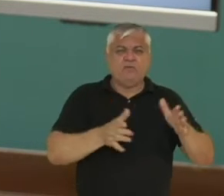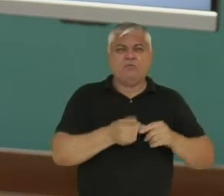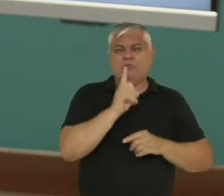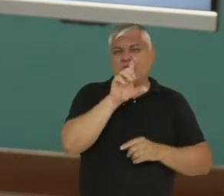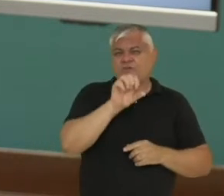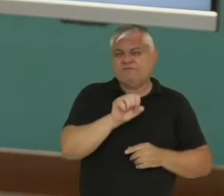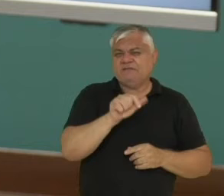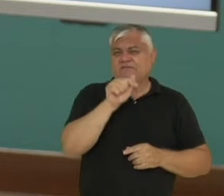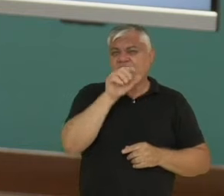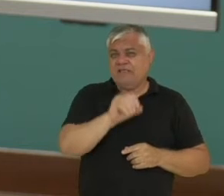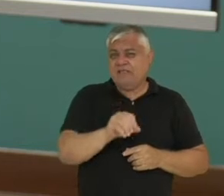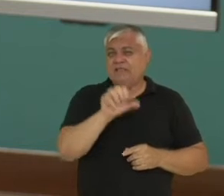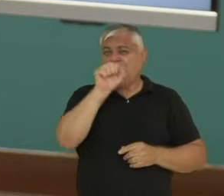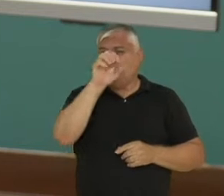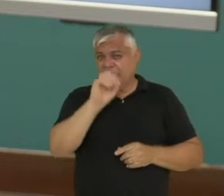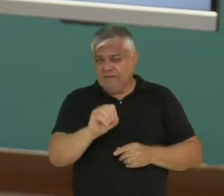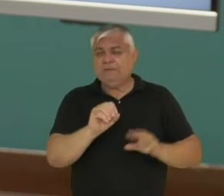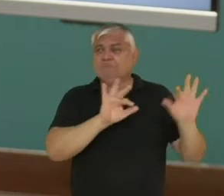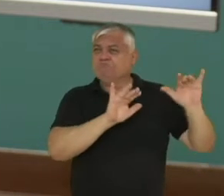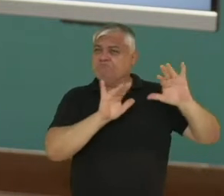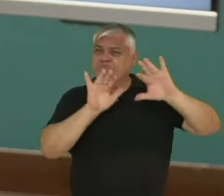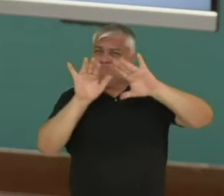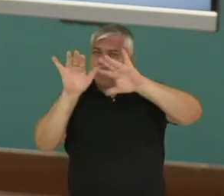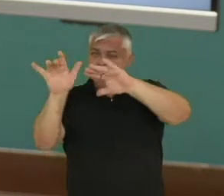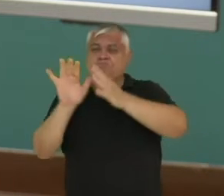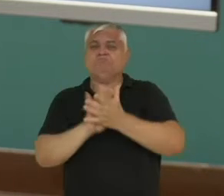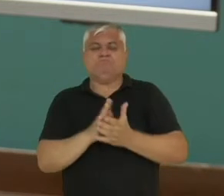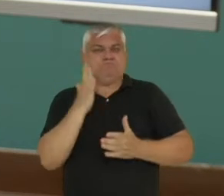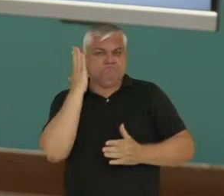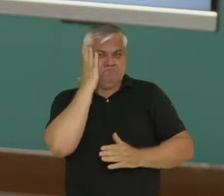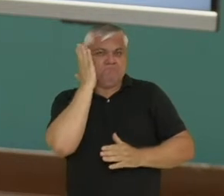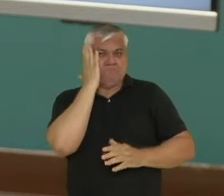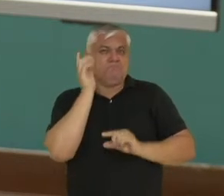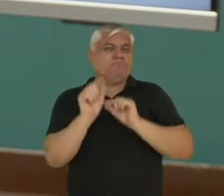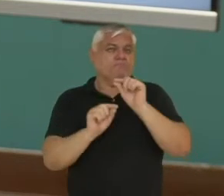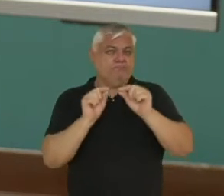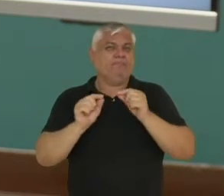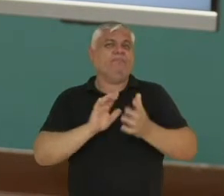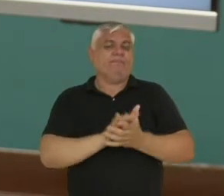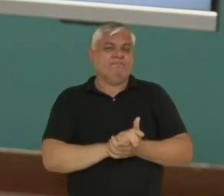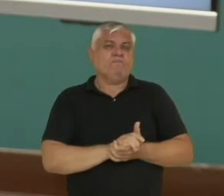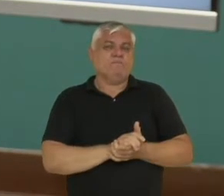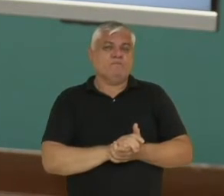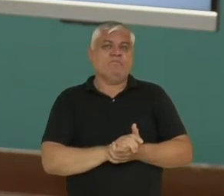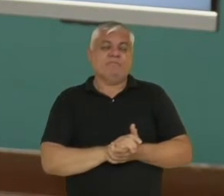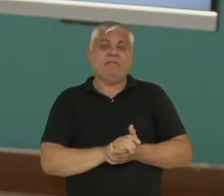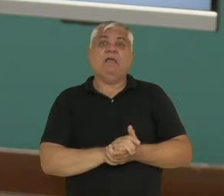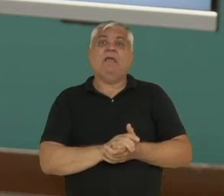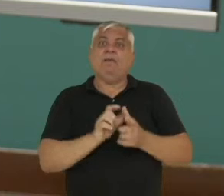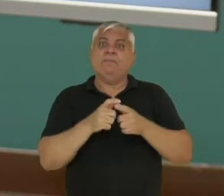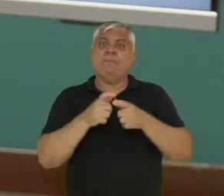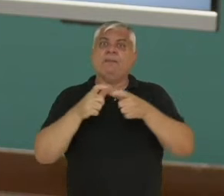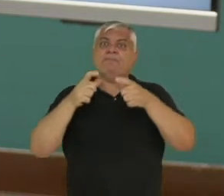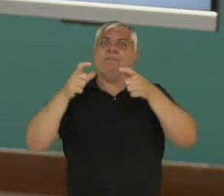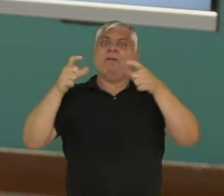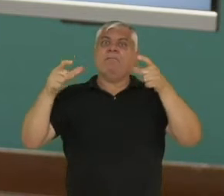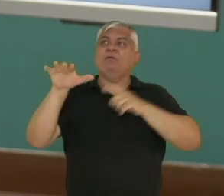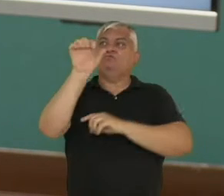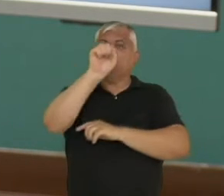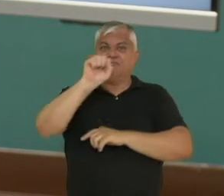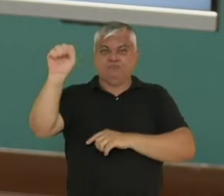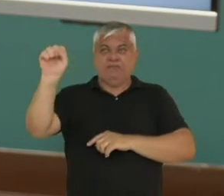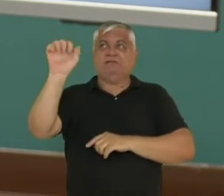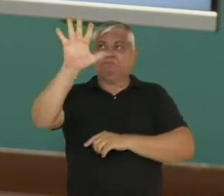década de 80 para cá, né? Então sabemos que esse processo fez crescer mais ainda a